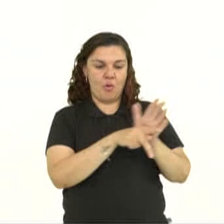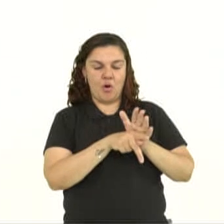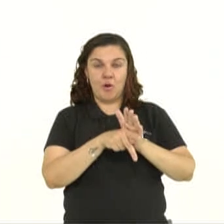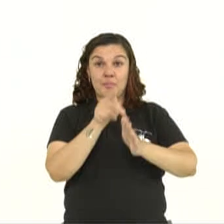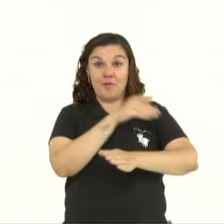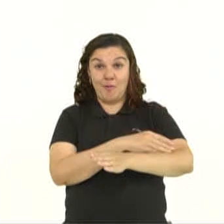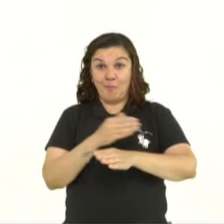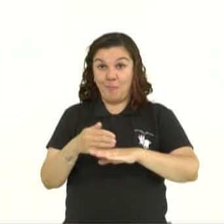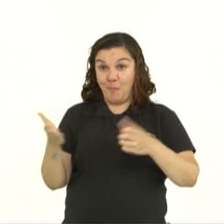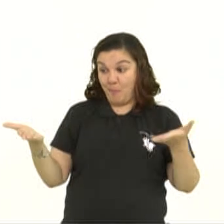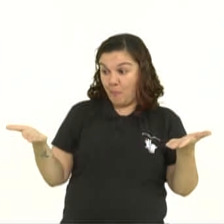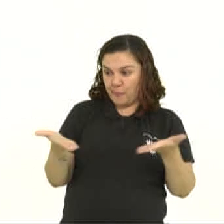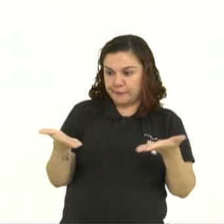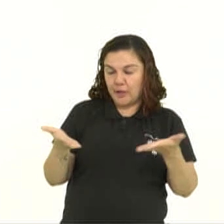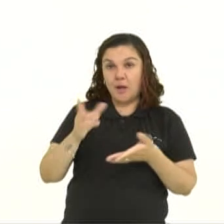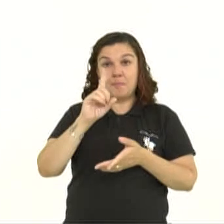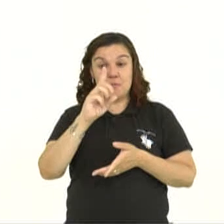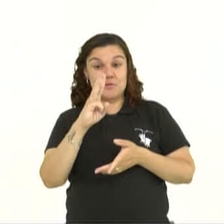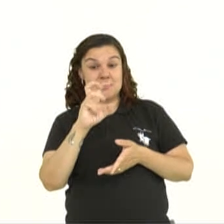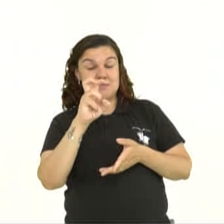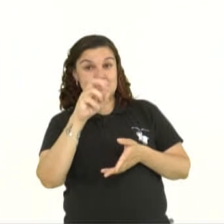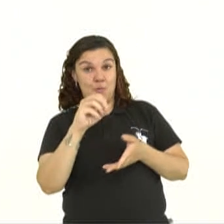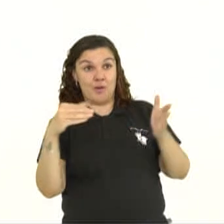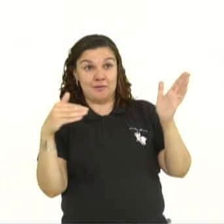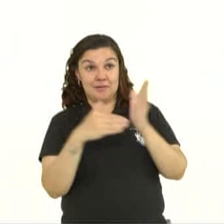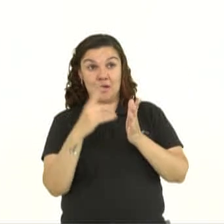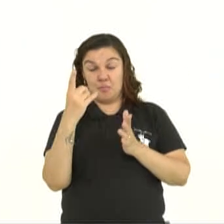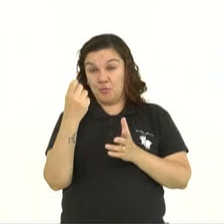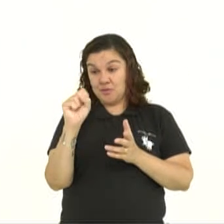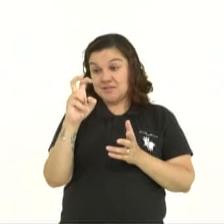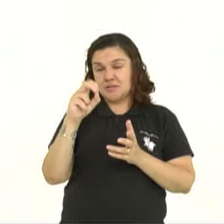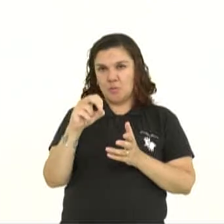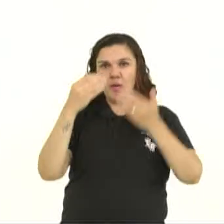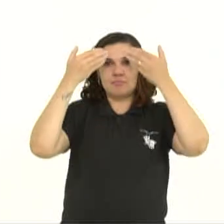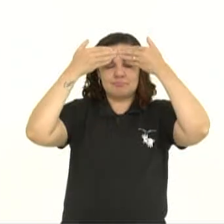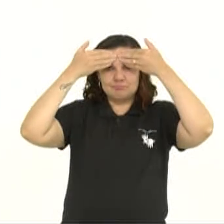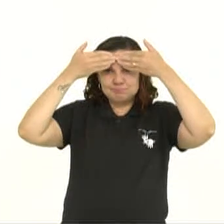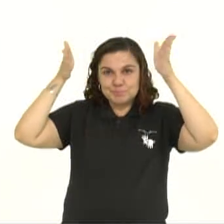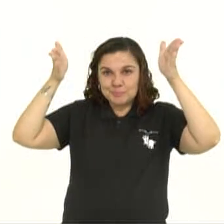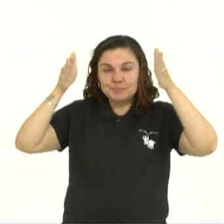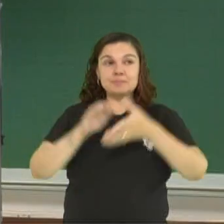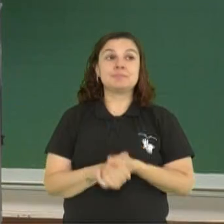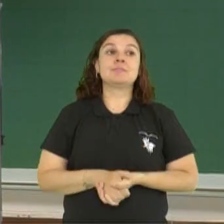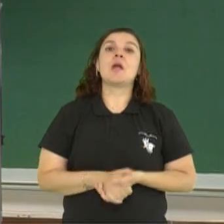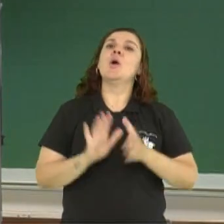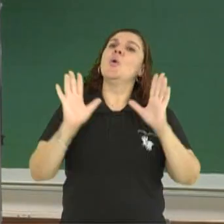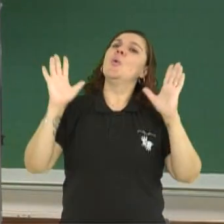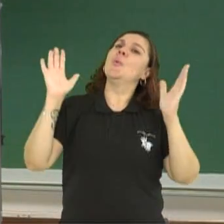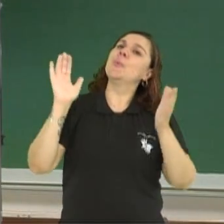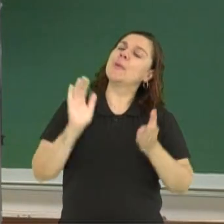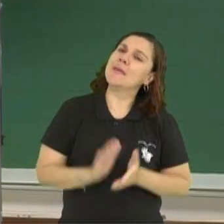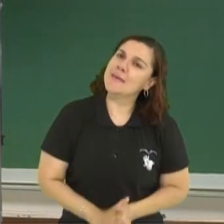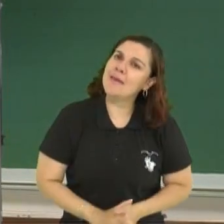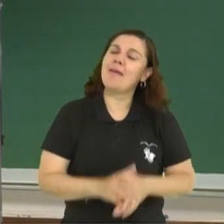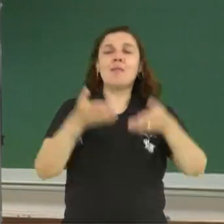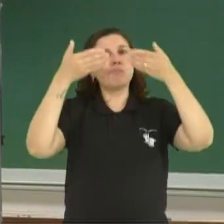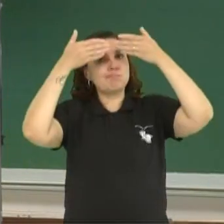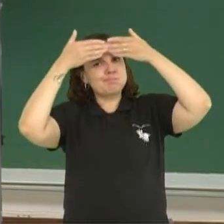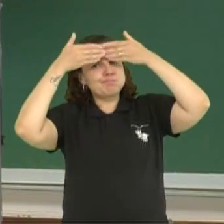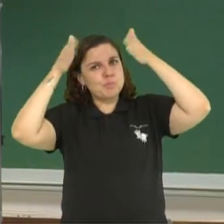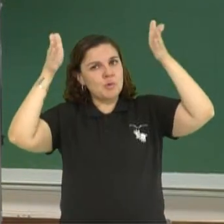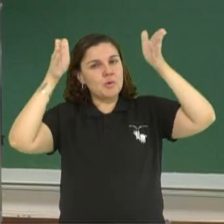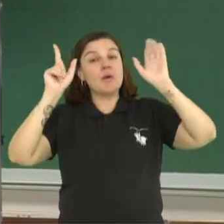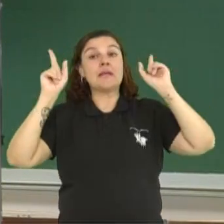Idade Moderna, 1350, 1850, nós temos a ascensão do livre pensar, novas técnicas. O que é o livre pensar? A Idade Média